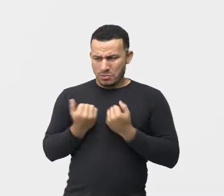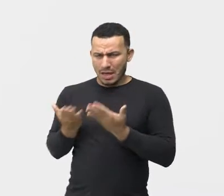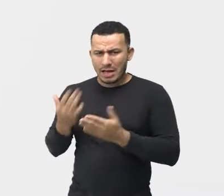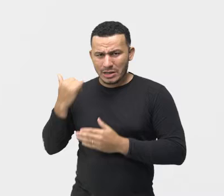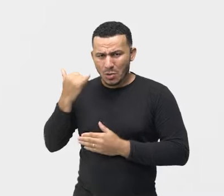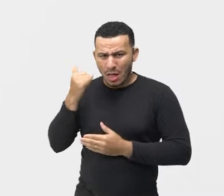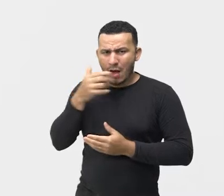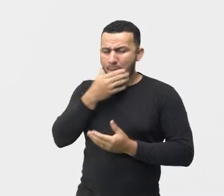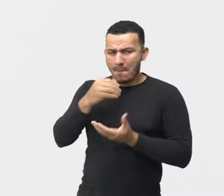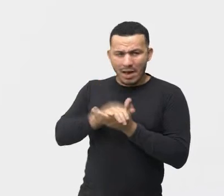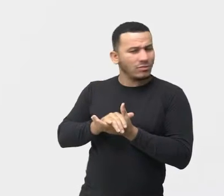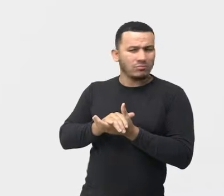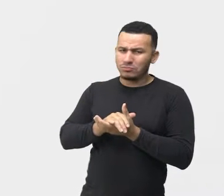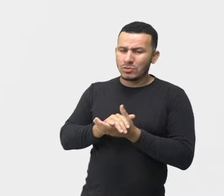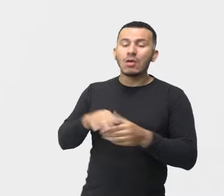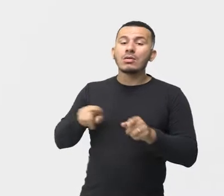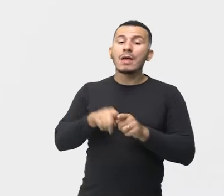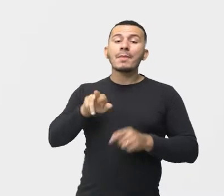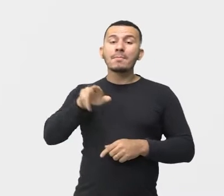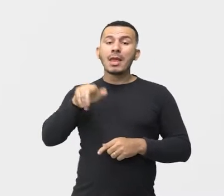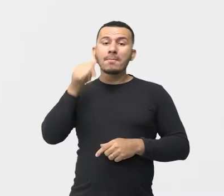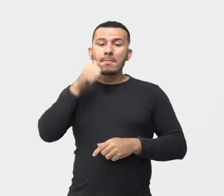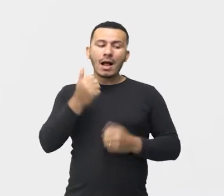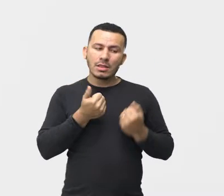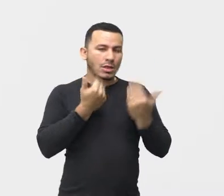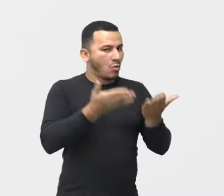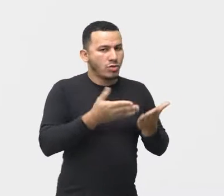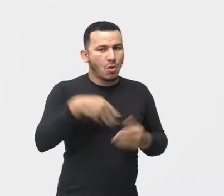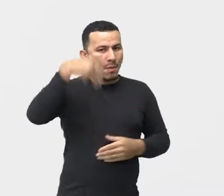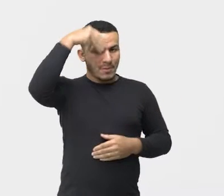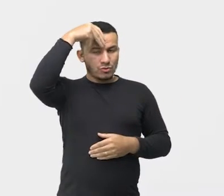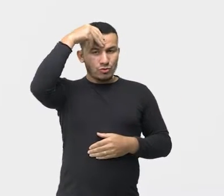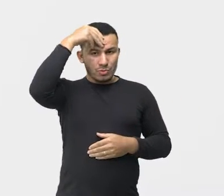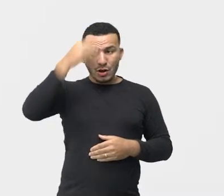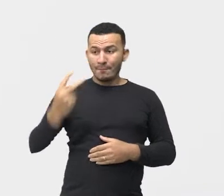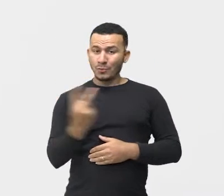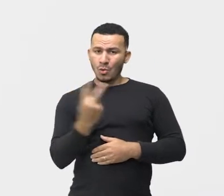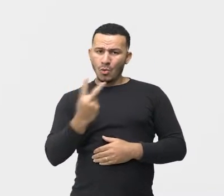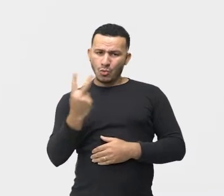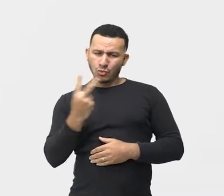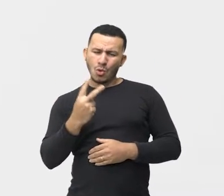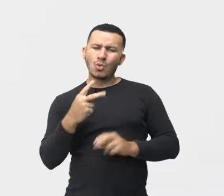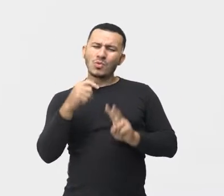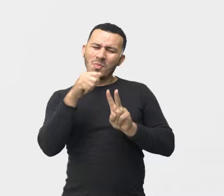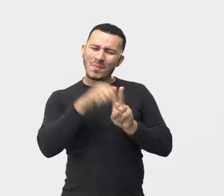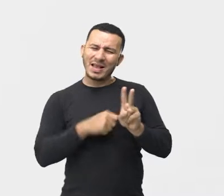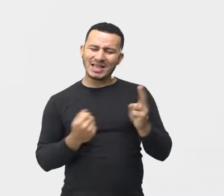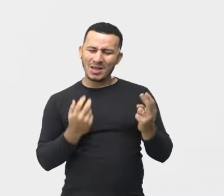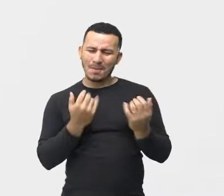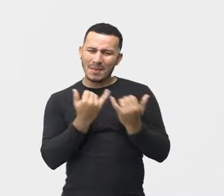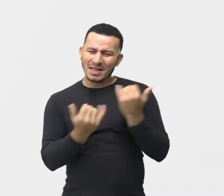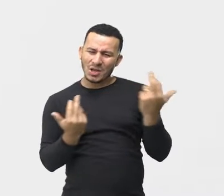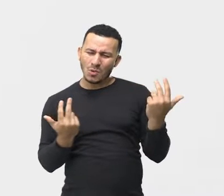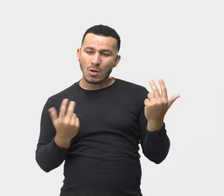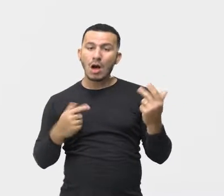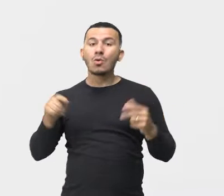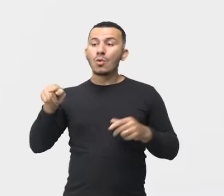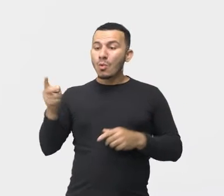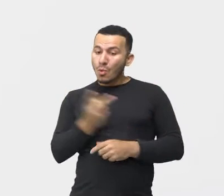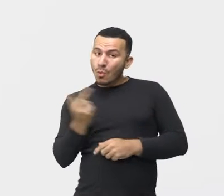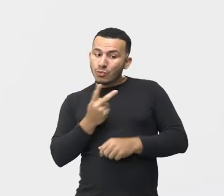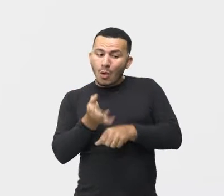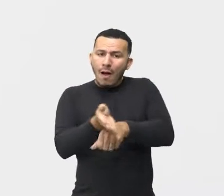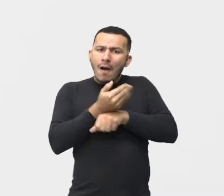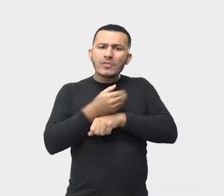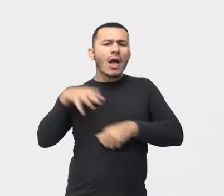Minha irmã também não deu para minha sobrinha. Ambos nasceram 2 meses de diferença. Os 2 falaram super cedo